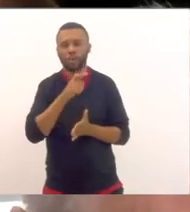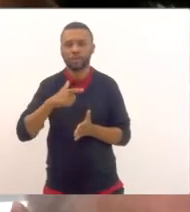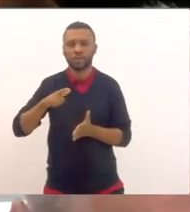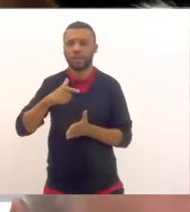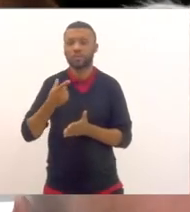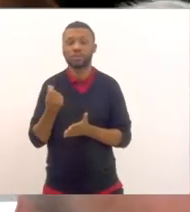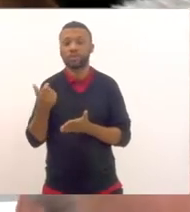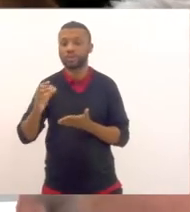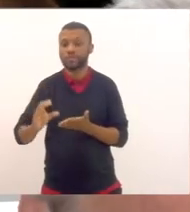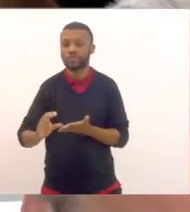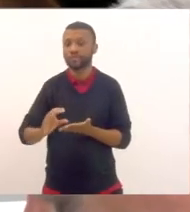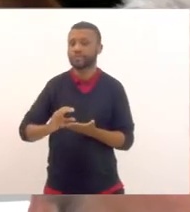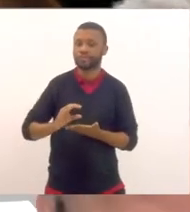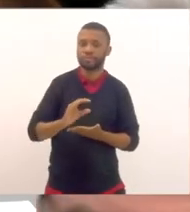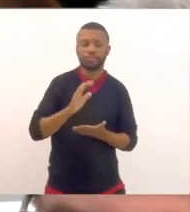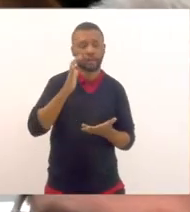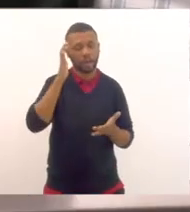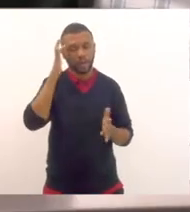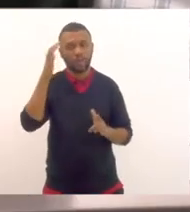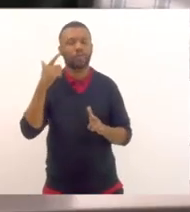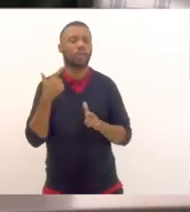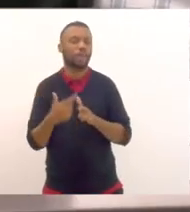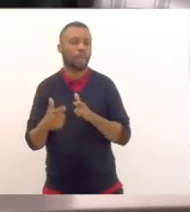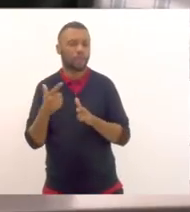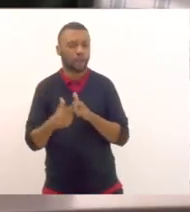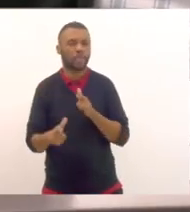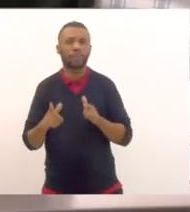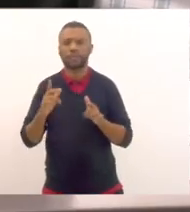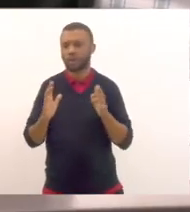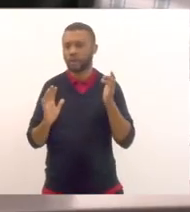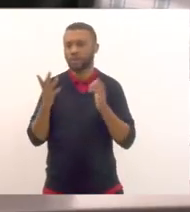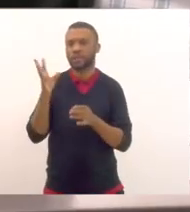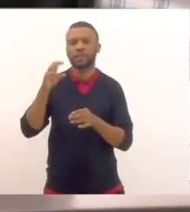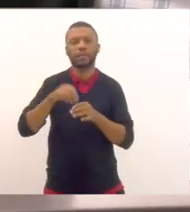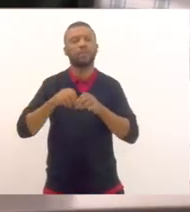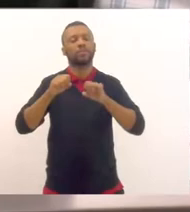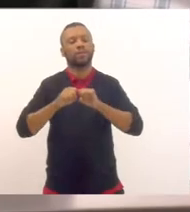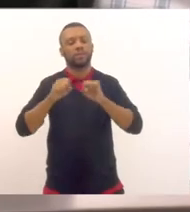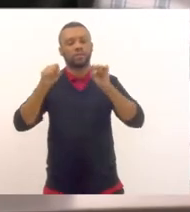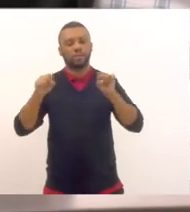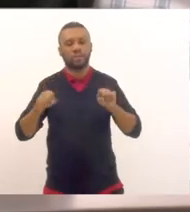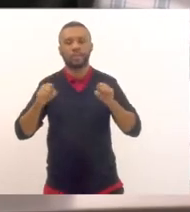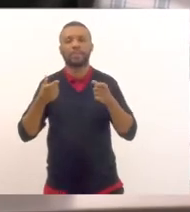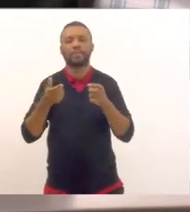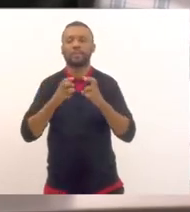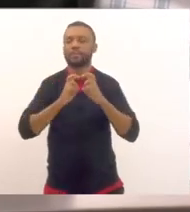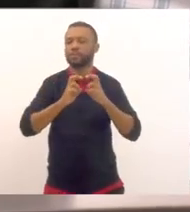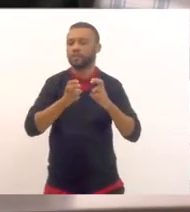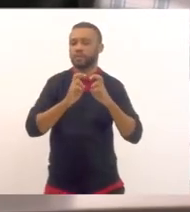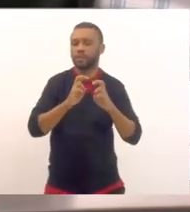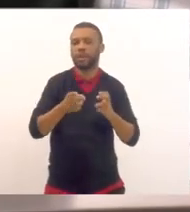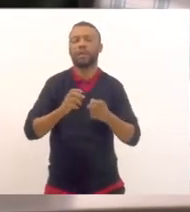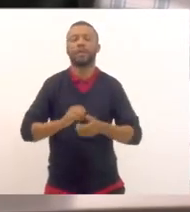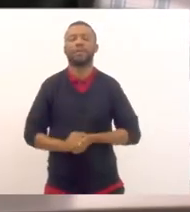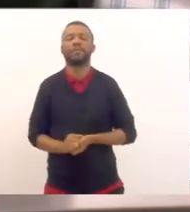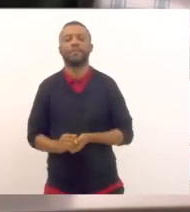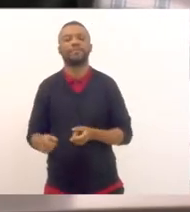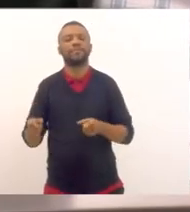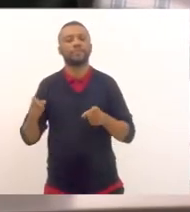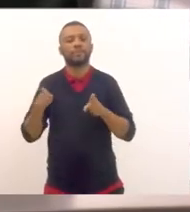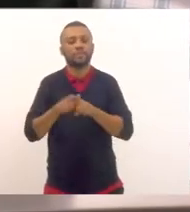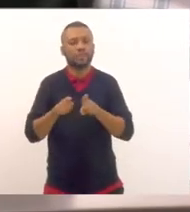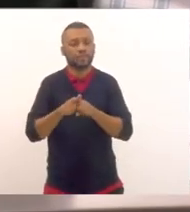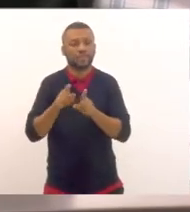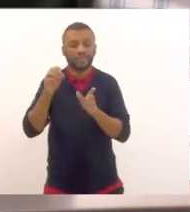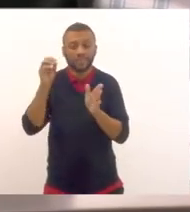para poder resolver determinadas questões e não acontecendo dentro do sistema da própria SuperVia e que faltava esse